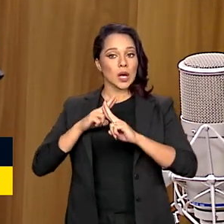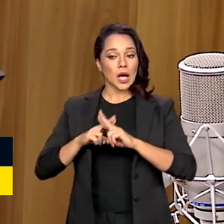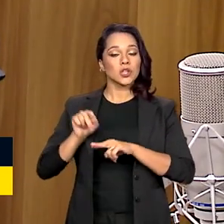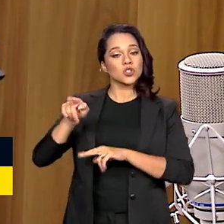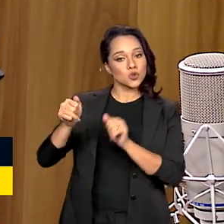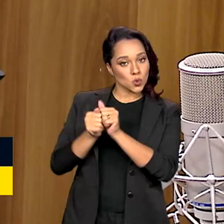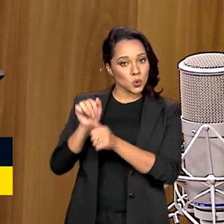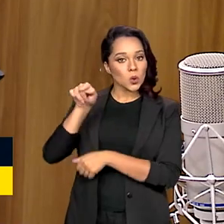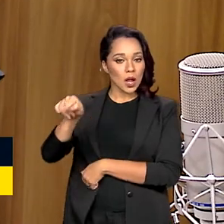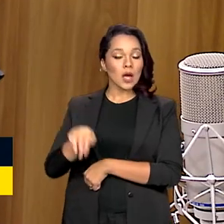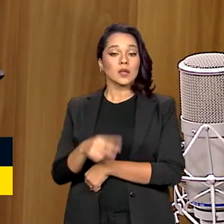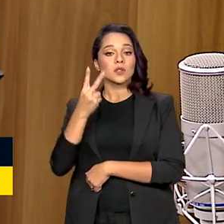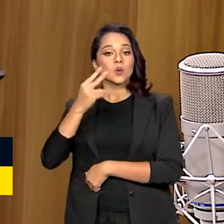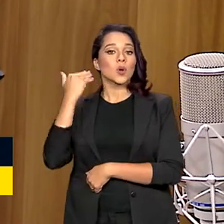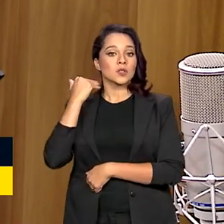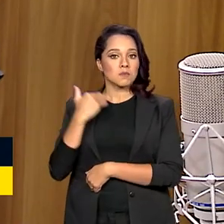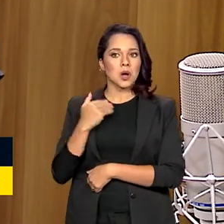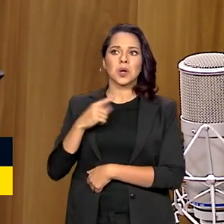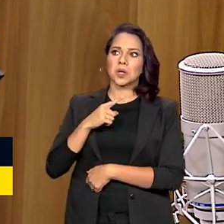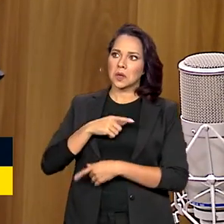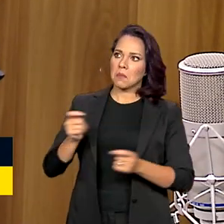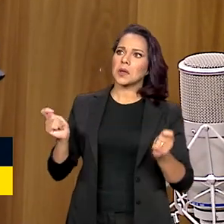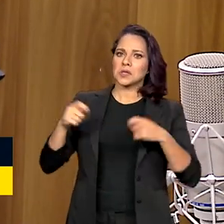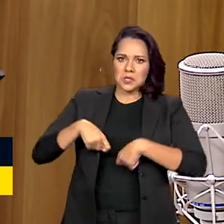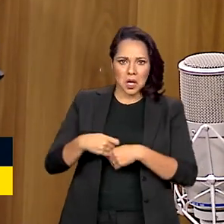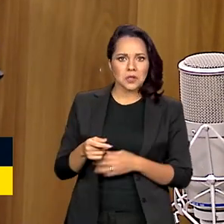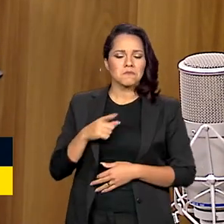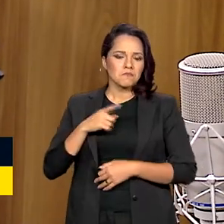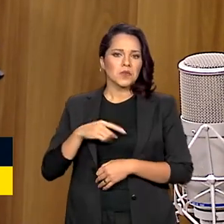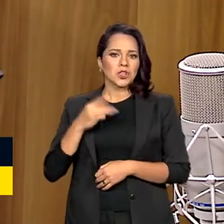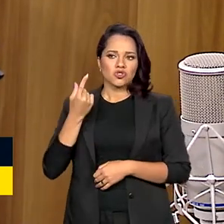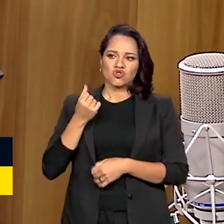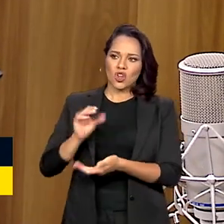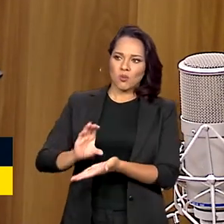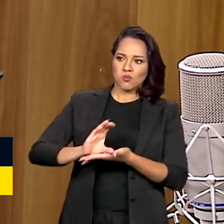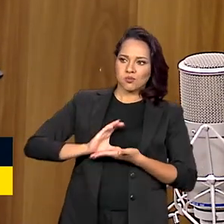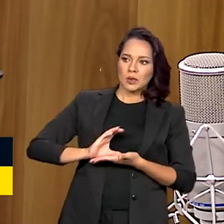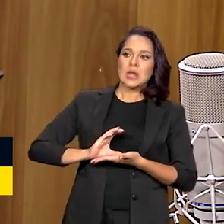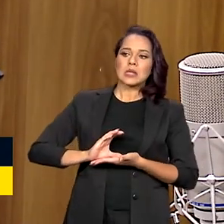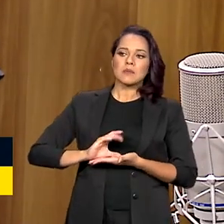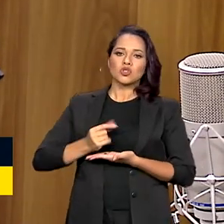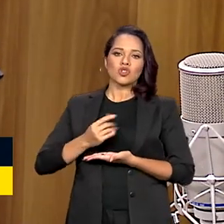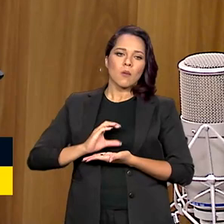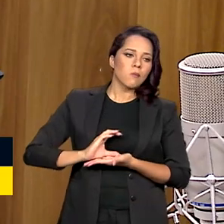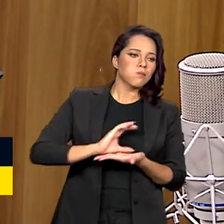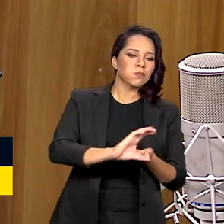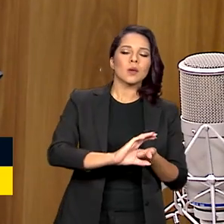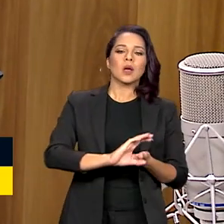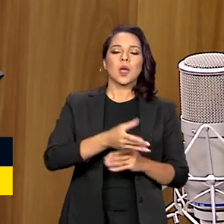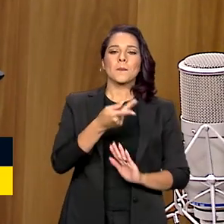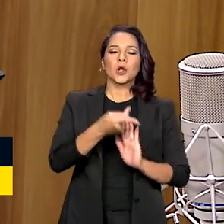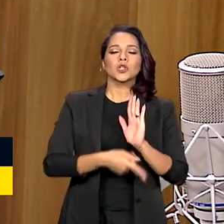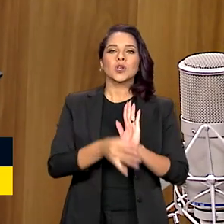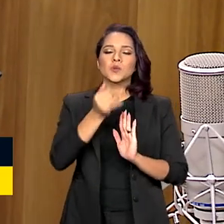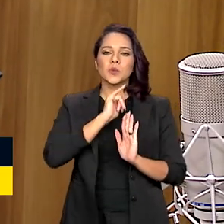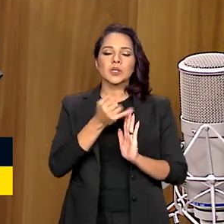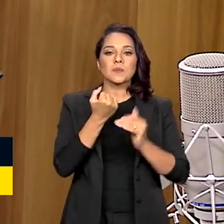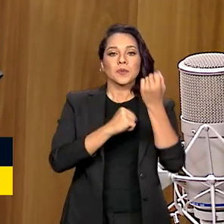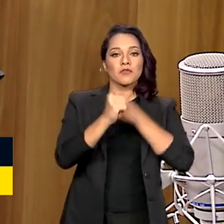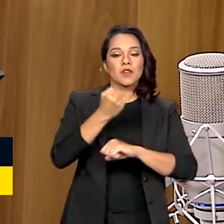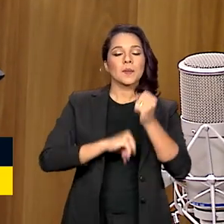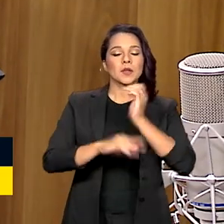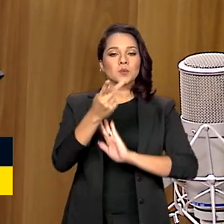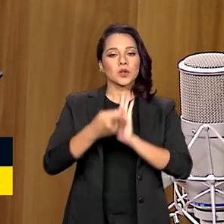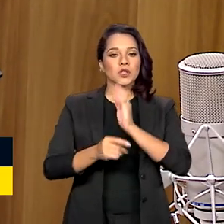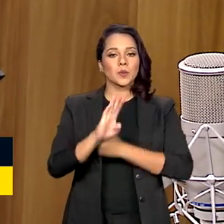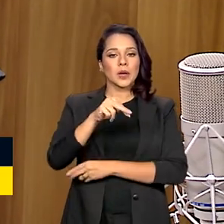lá, porque são dois bancos que têm toda a capacidade de receber recursos e aplicar em projetos como a fábrica de projetos